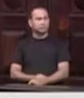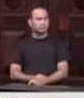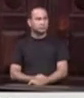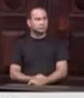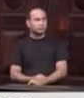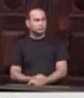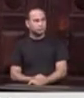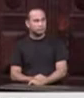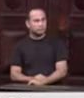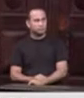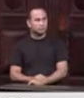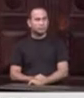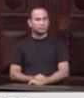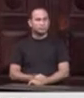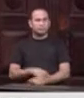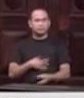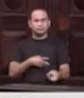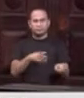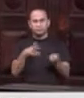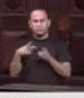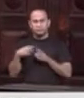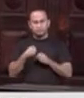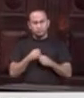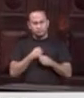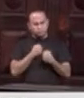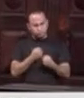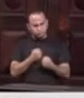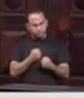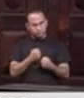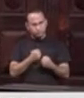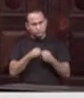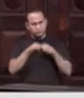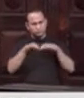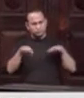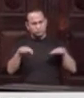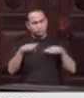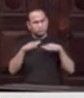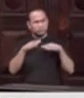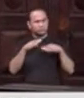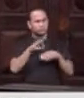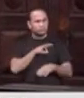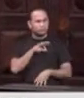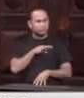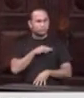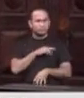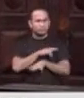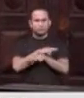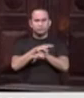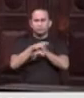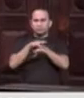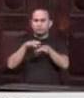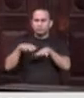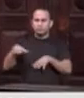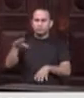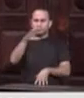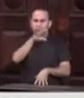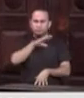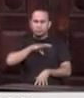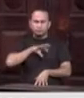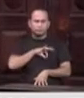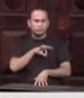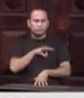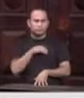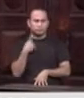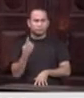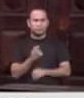pleiteando o reforço do efetivo nas diversas áreas de policiamento do